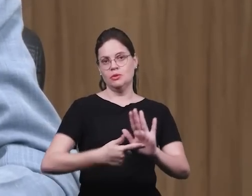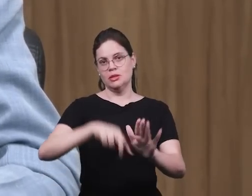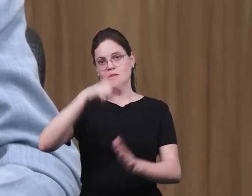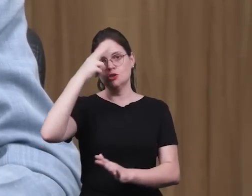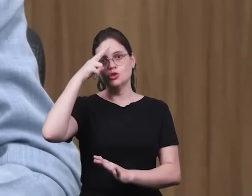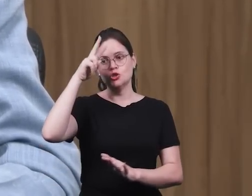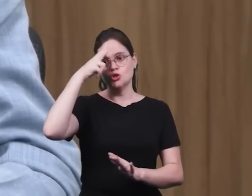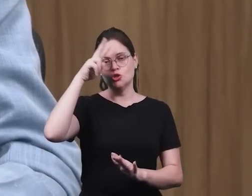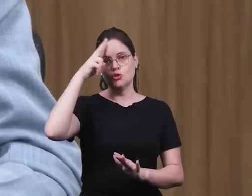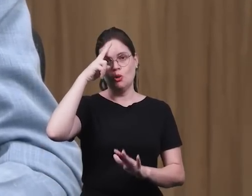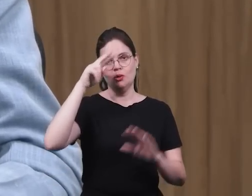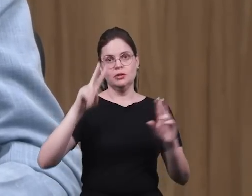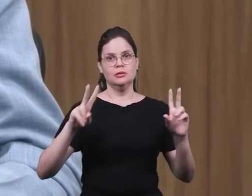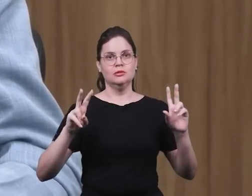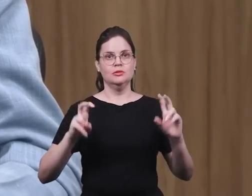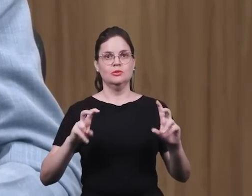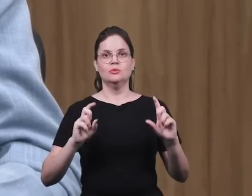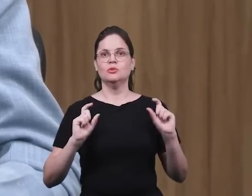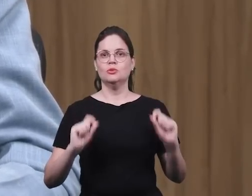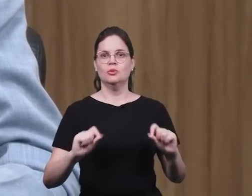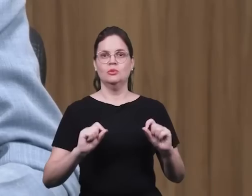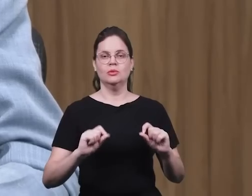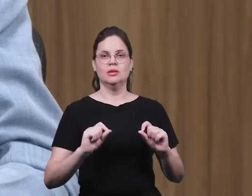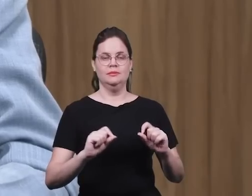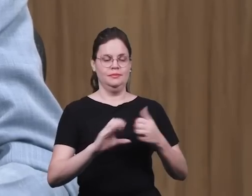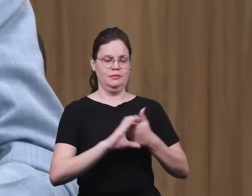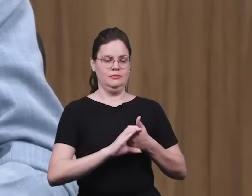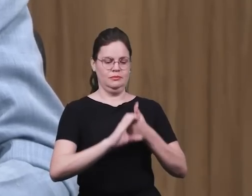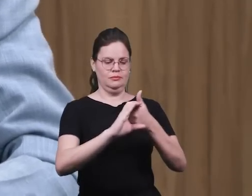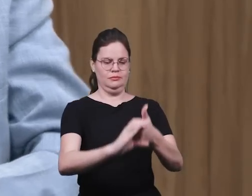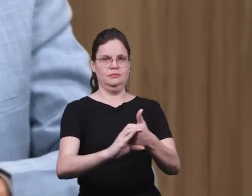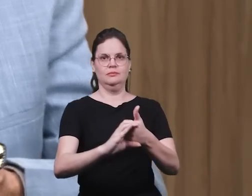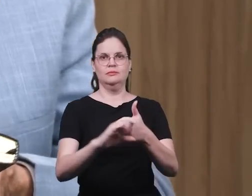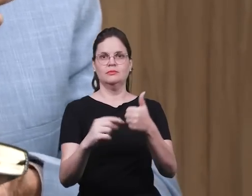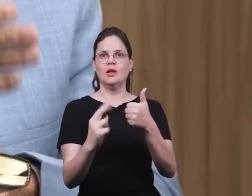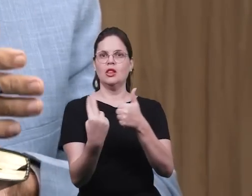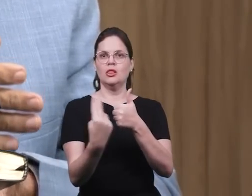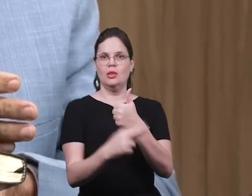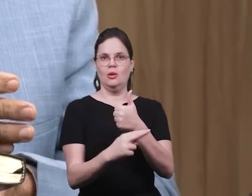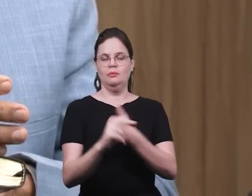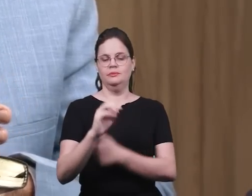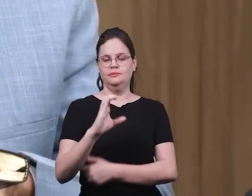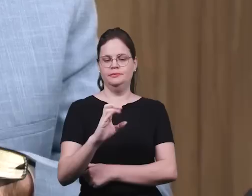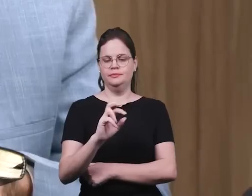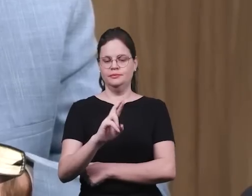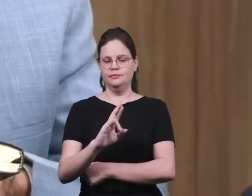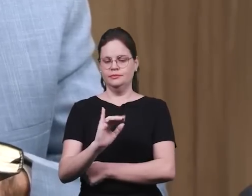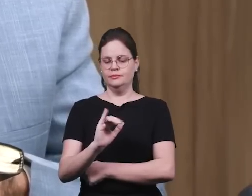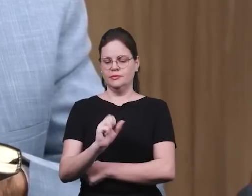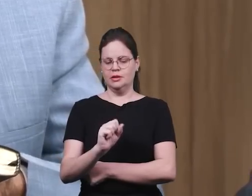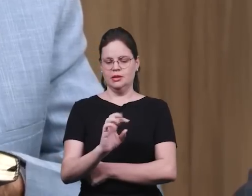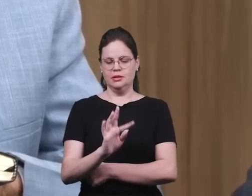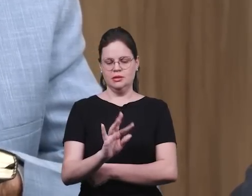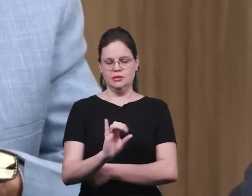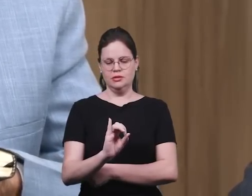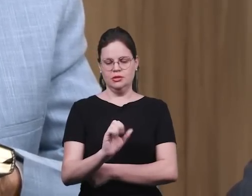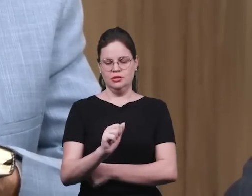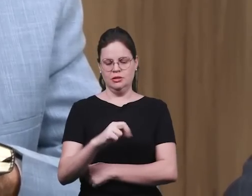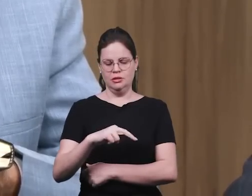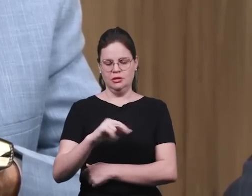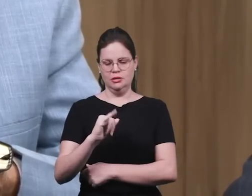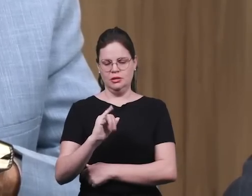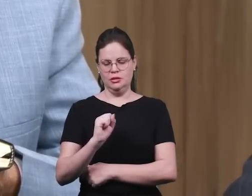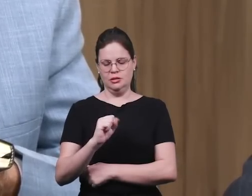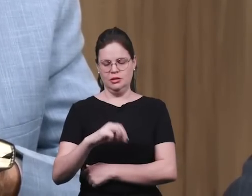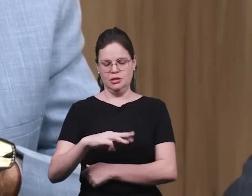a respeito do que se chama cristianismo. Então, temos as suas bases da igreja primitiva,